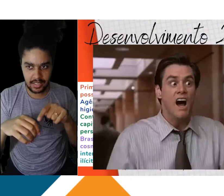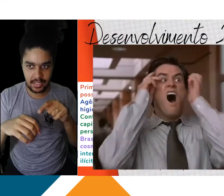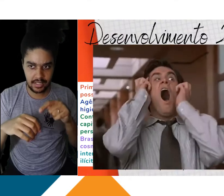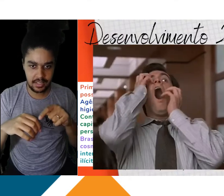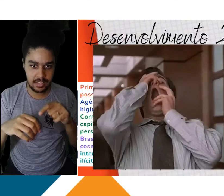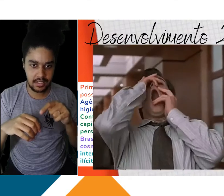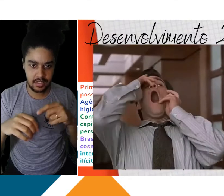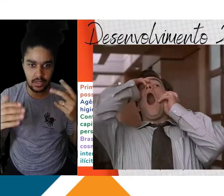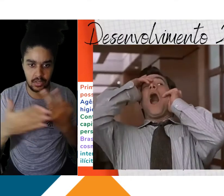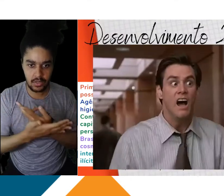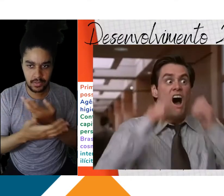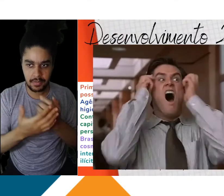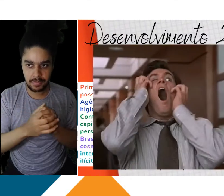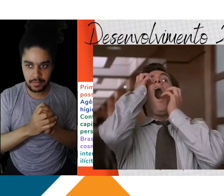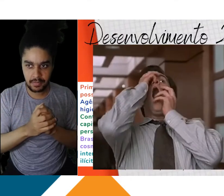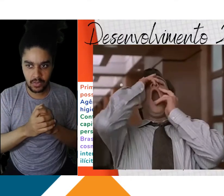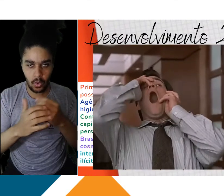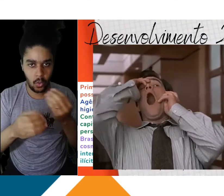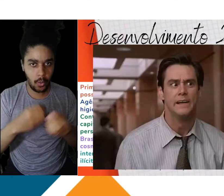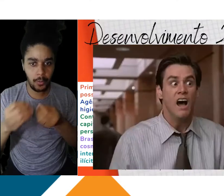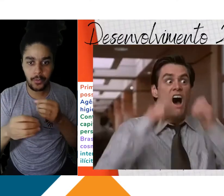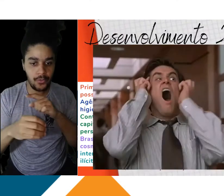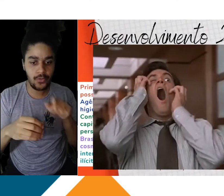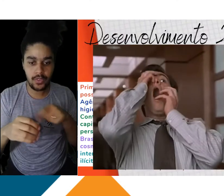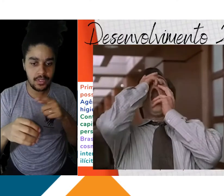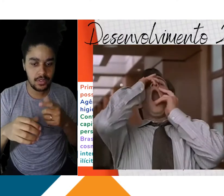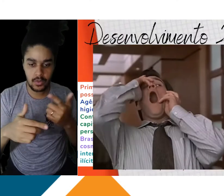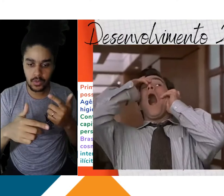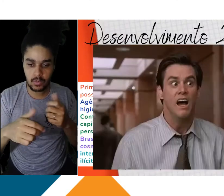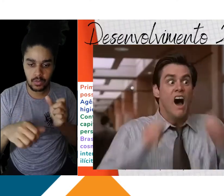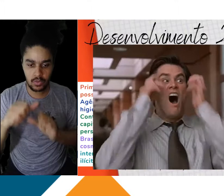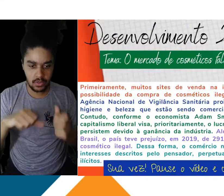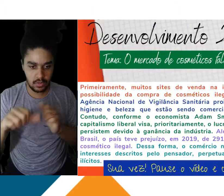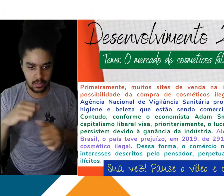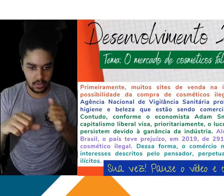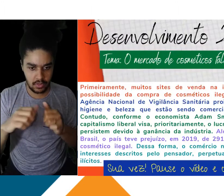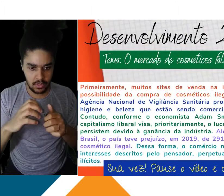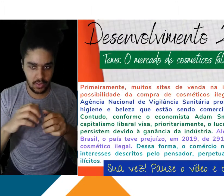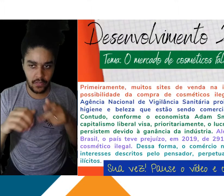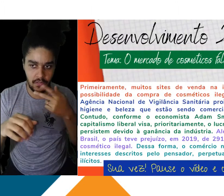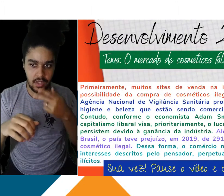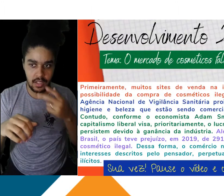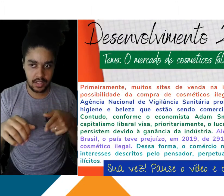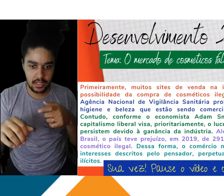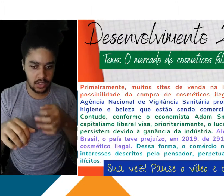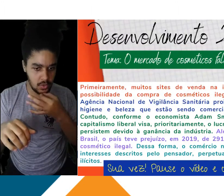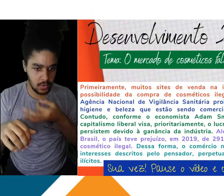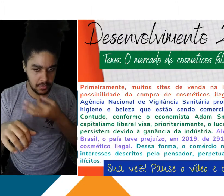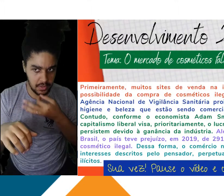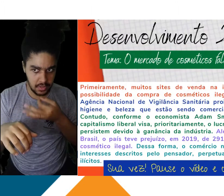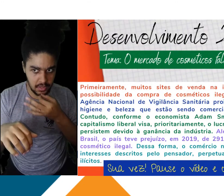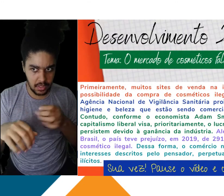evitar esta reação no seu corretor? Como você mudaria essa situação paragrafal? Conte-me aqui, diga-me aqui